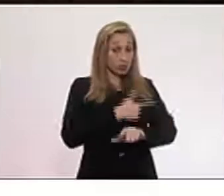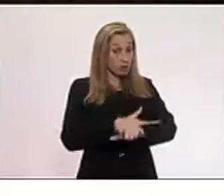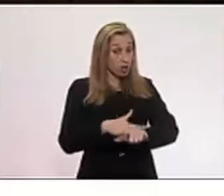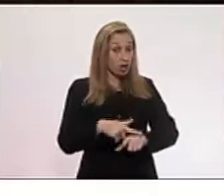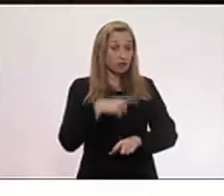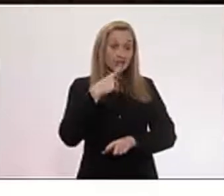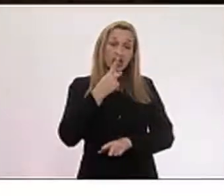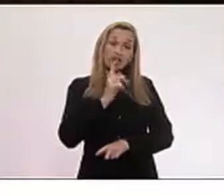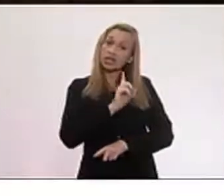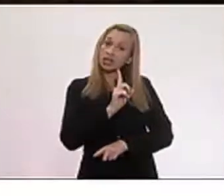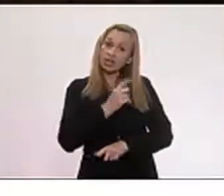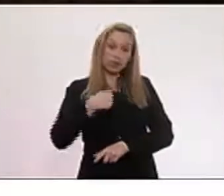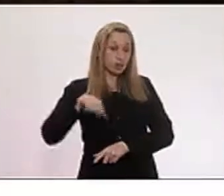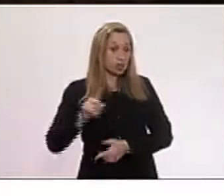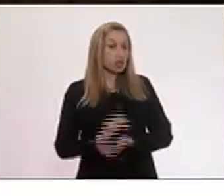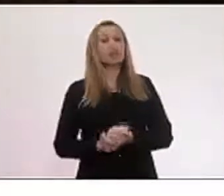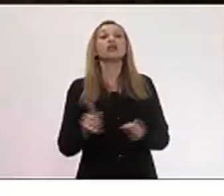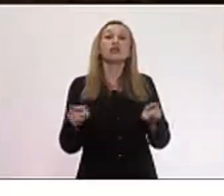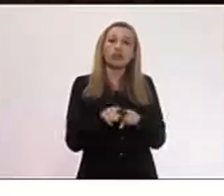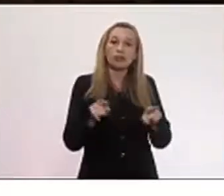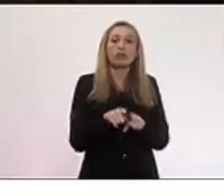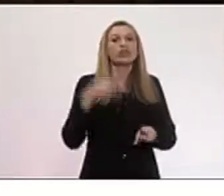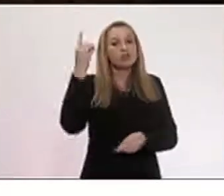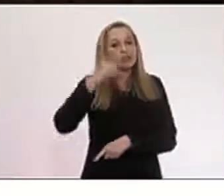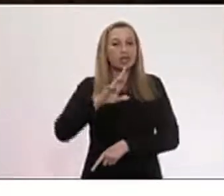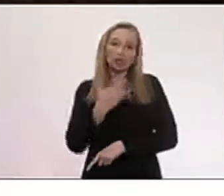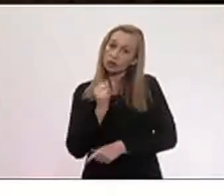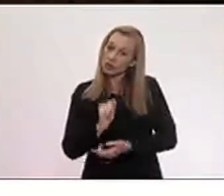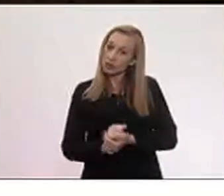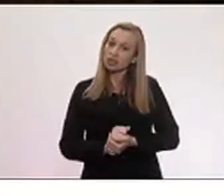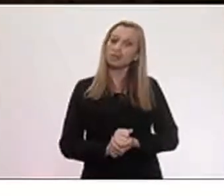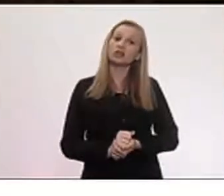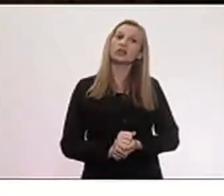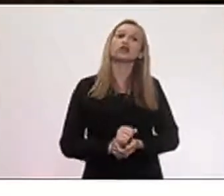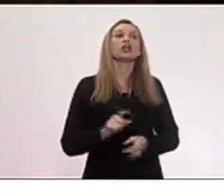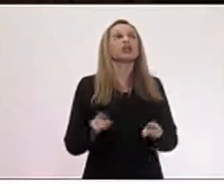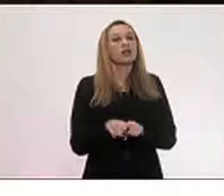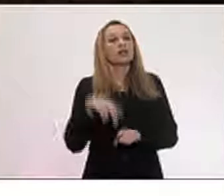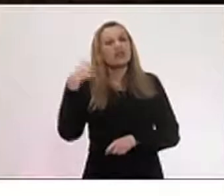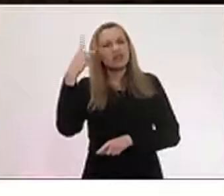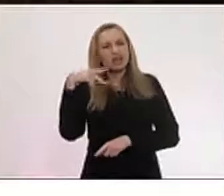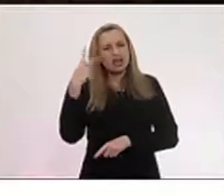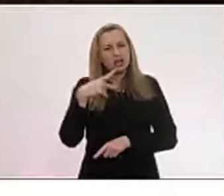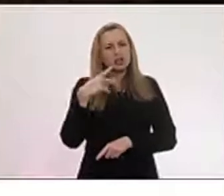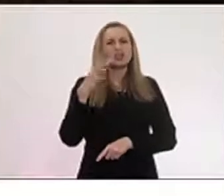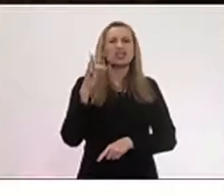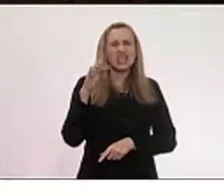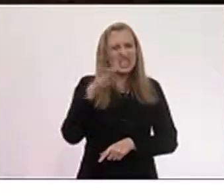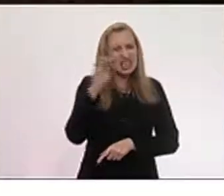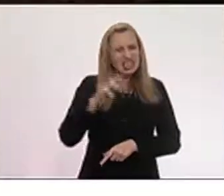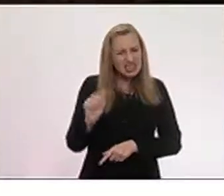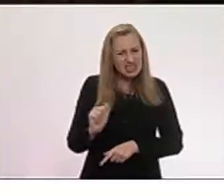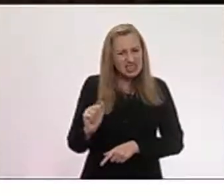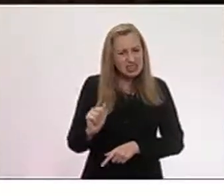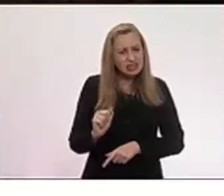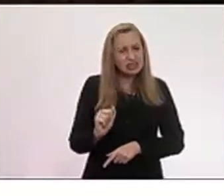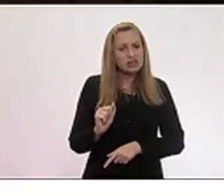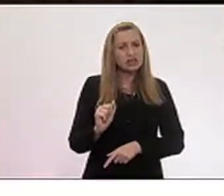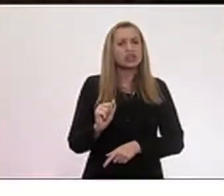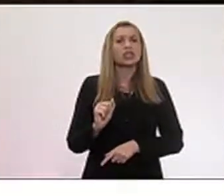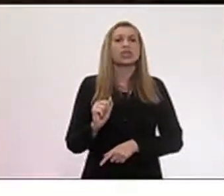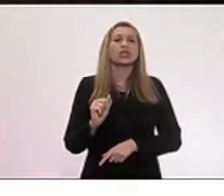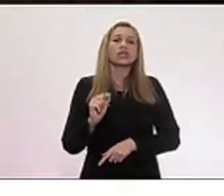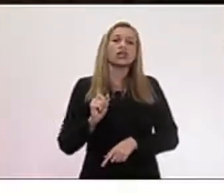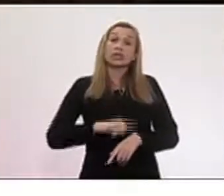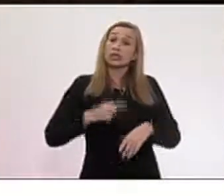não ia, como também a deputada Lucinha, como também a vereadora Tereza Berger. E